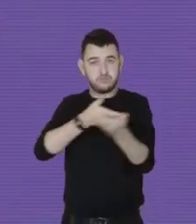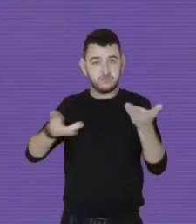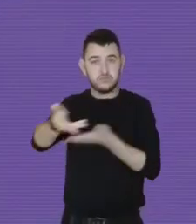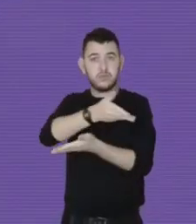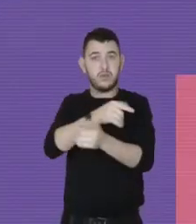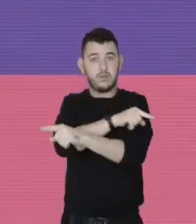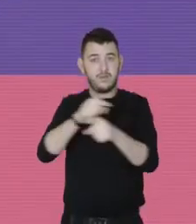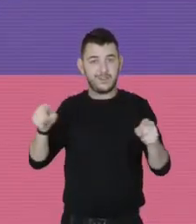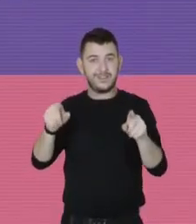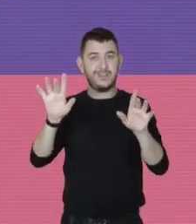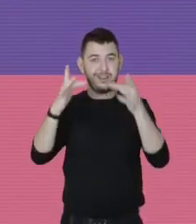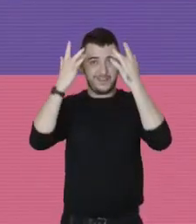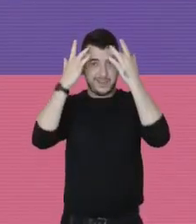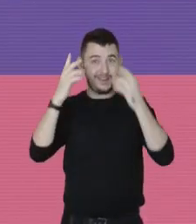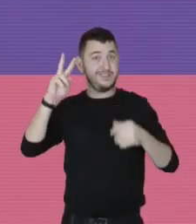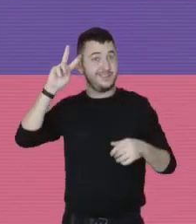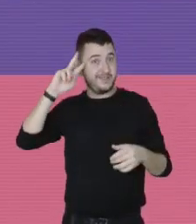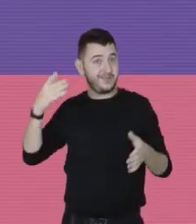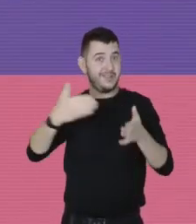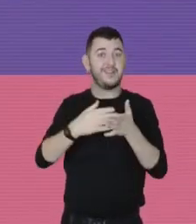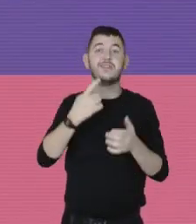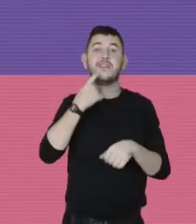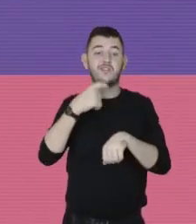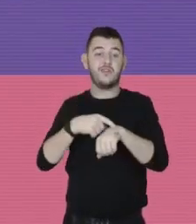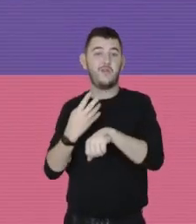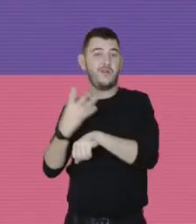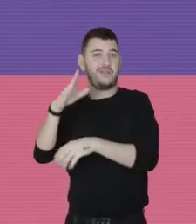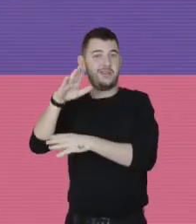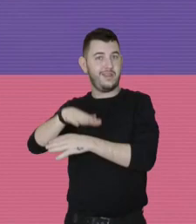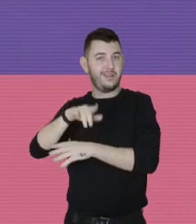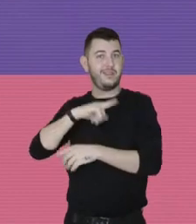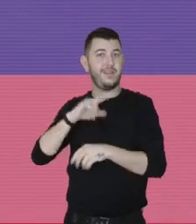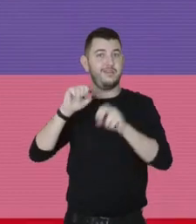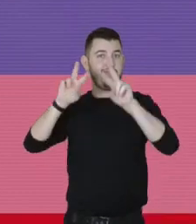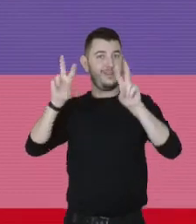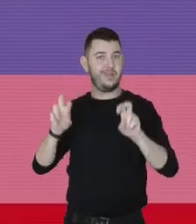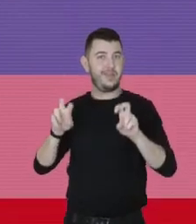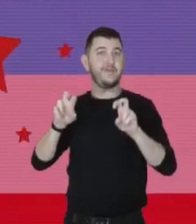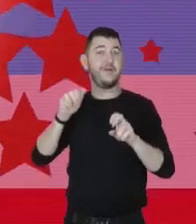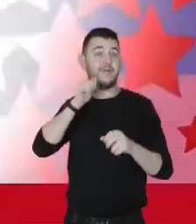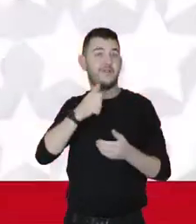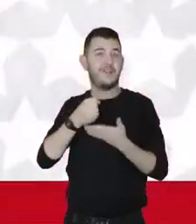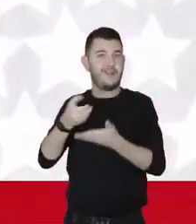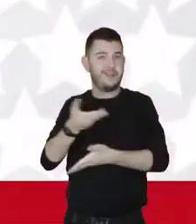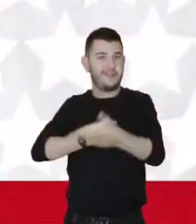segunda a sexta, a partir das 4 da tarde, tem TV Elas por Elas Formação na TV PT.